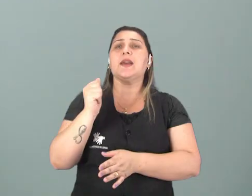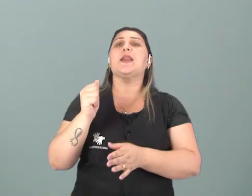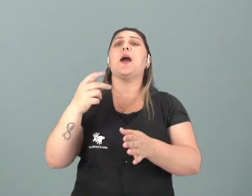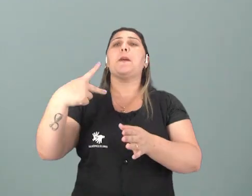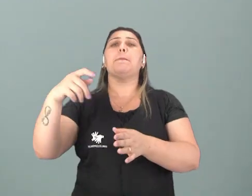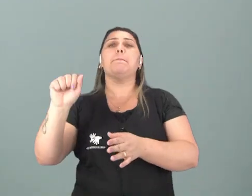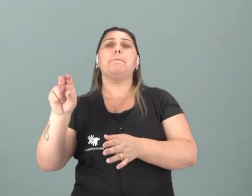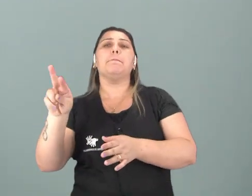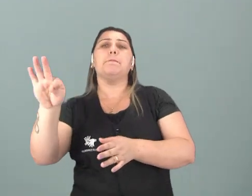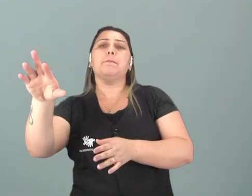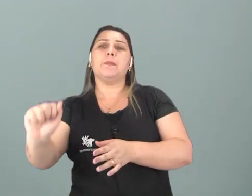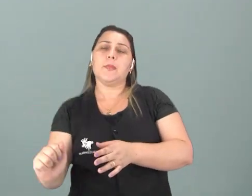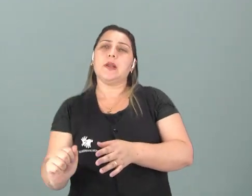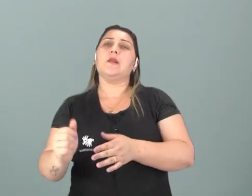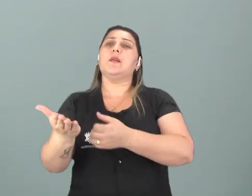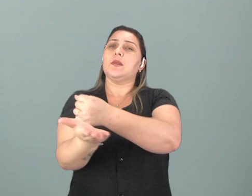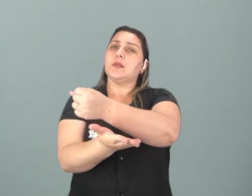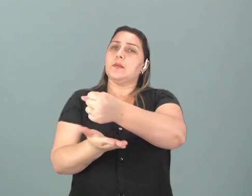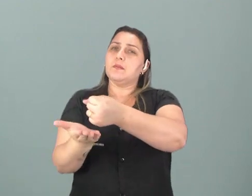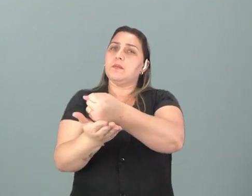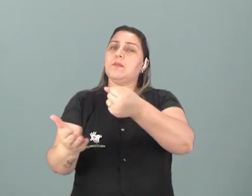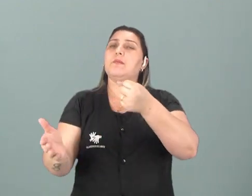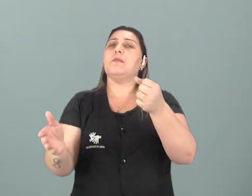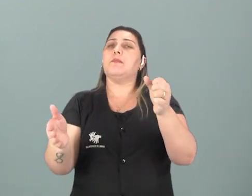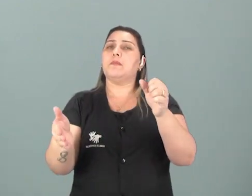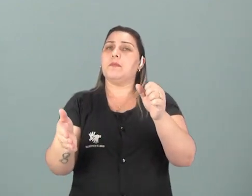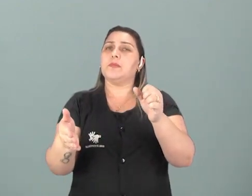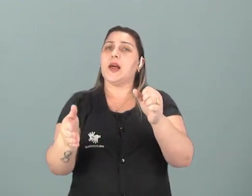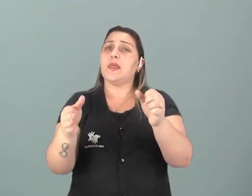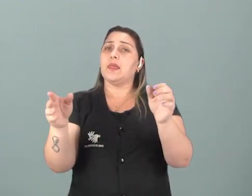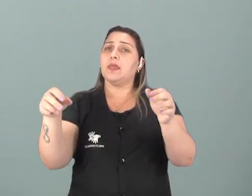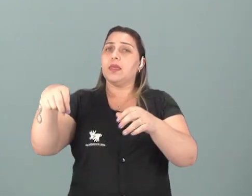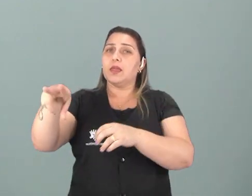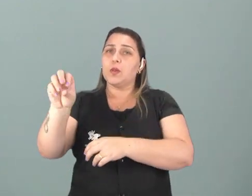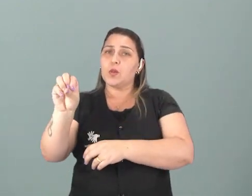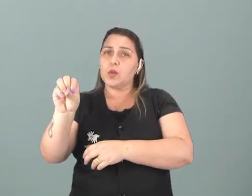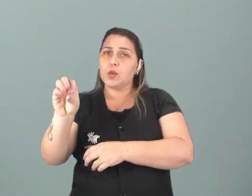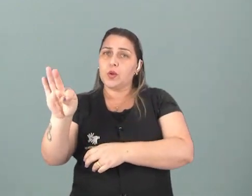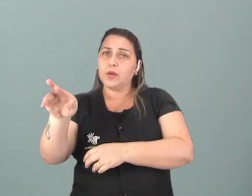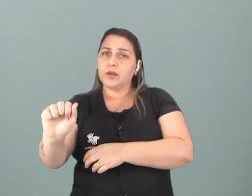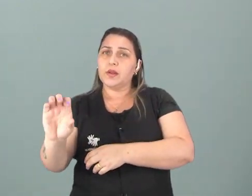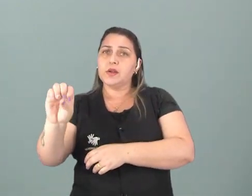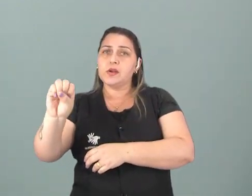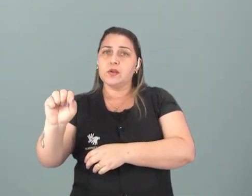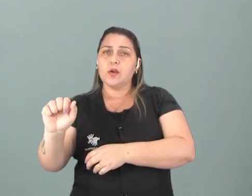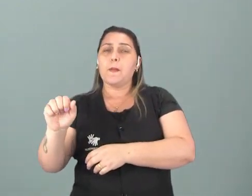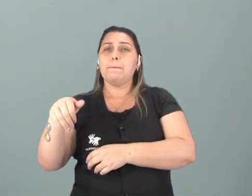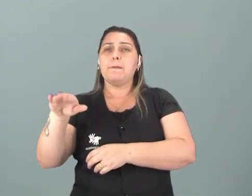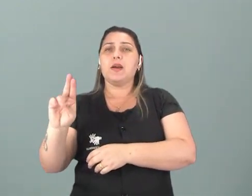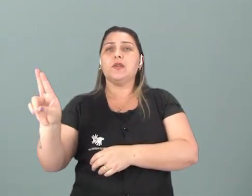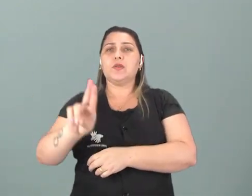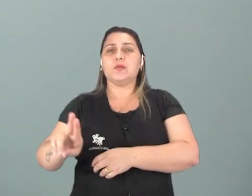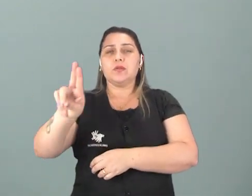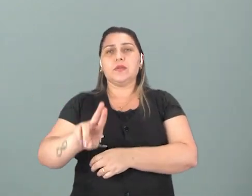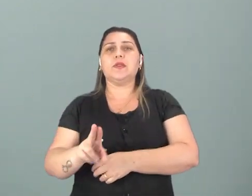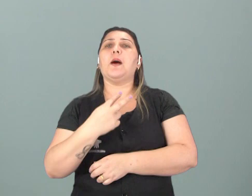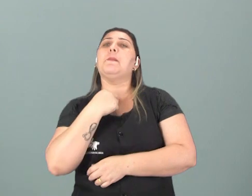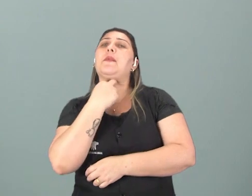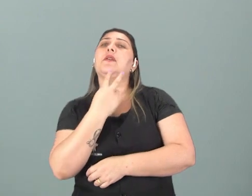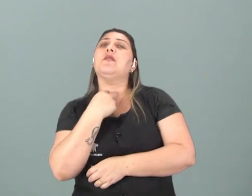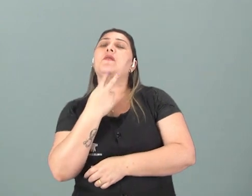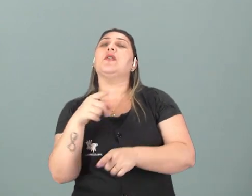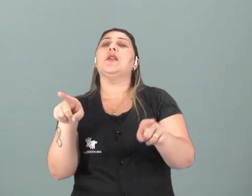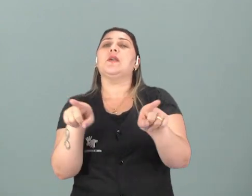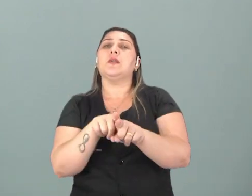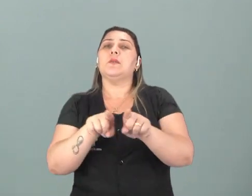pauta ela vai se basear na nota sol, beleza? Então, ela é a mais usada tanto para voz quanto